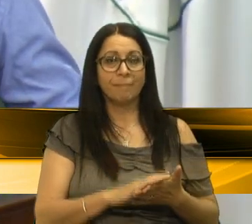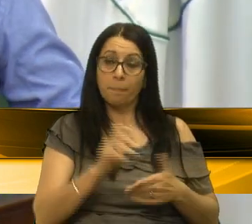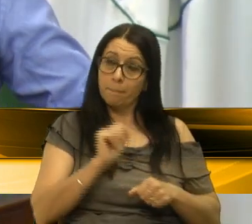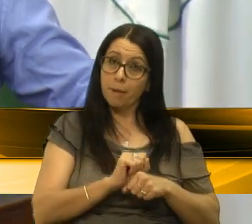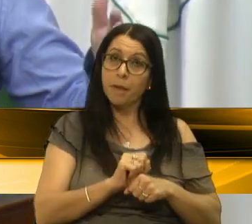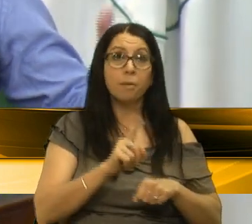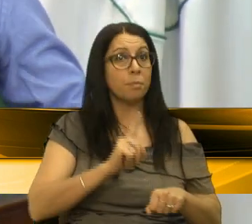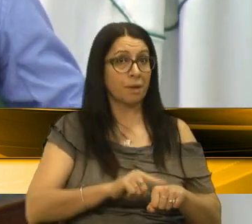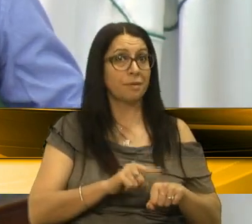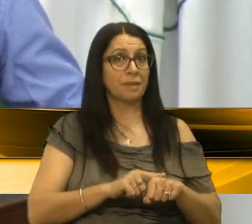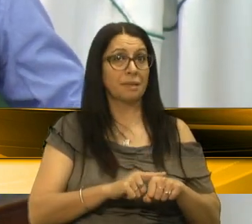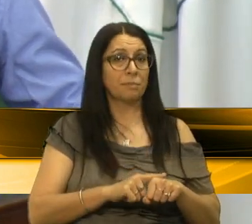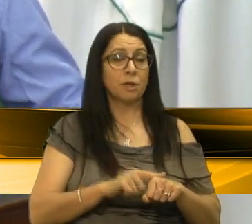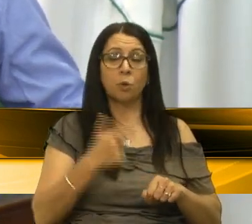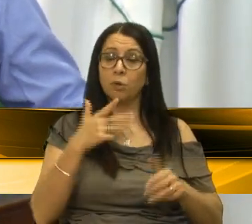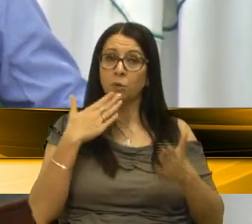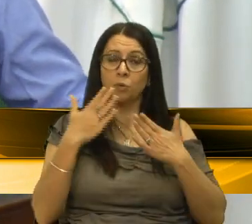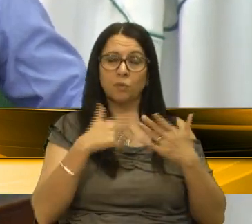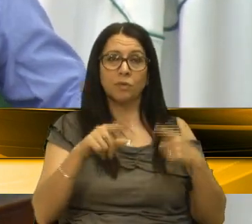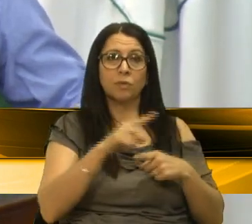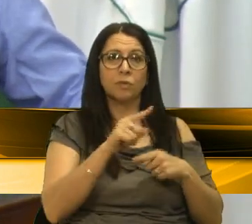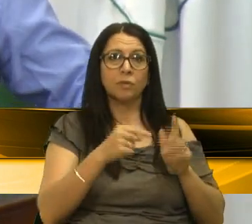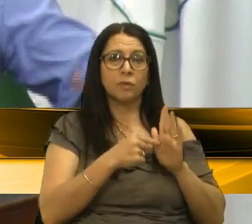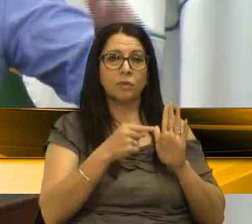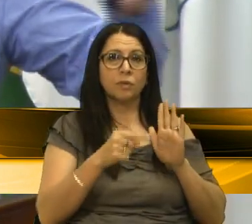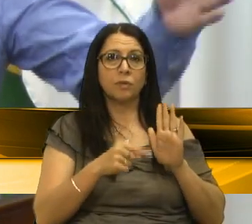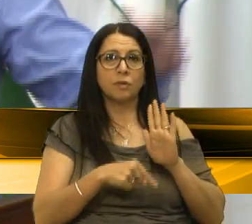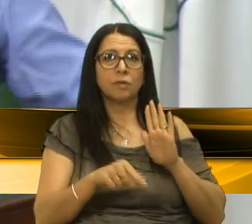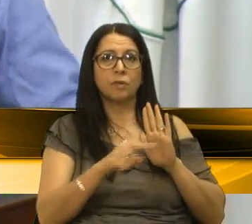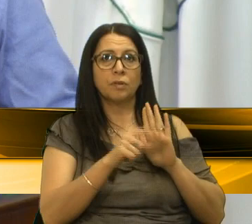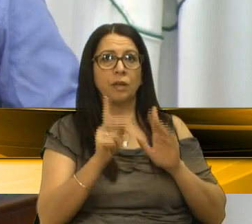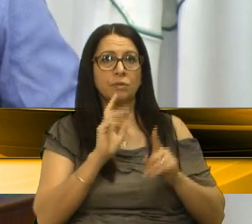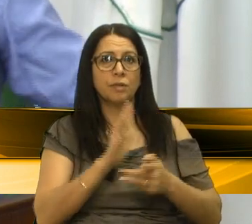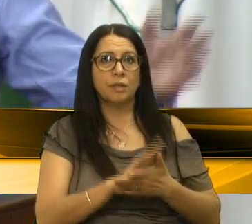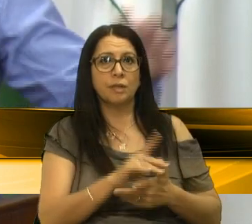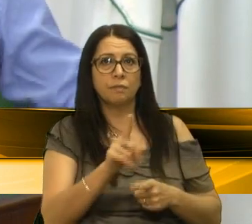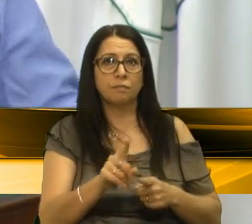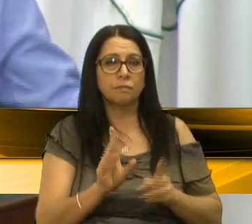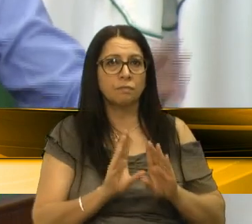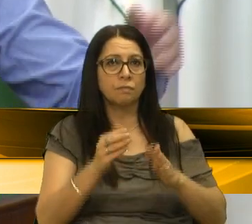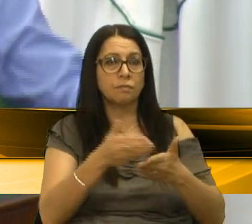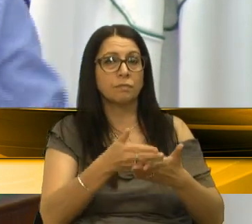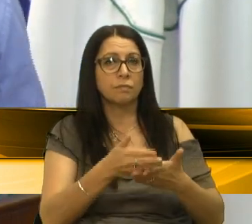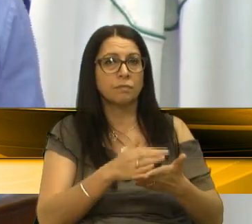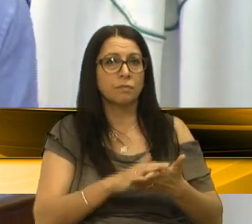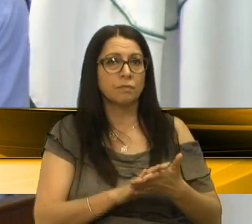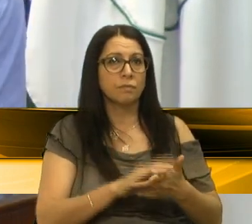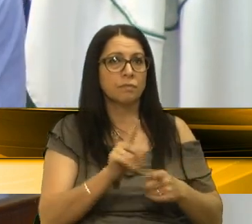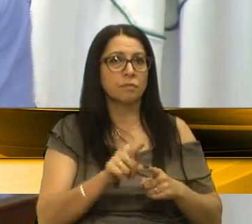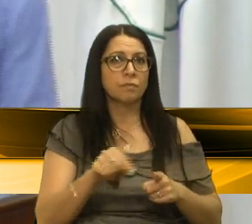ao tempo e, sem dúvida, acompanharei o relatório da comissão, por quem parabenizo o trabalho. Obrigado.